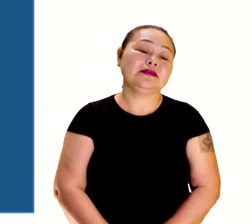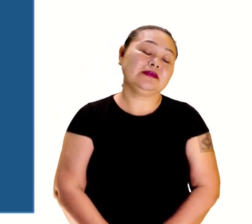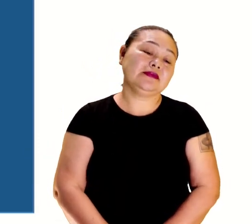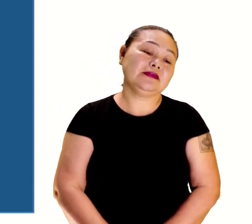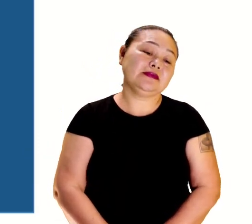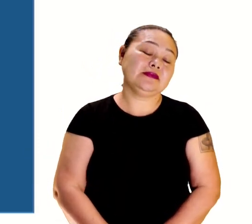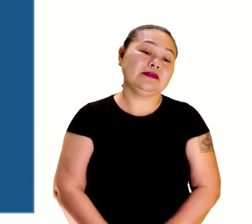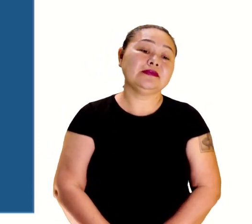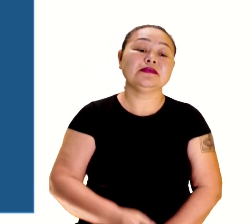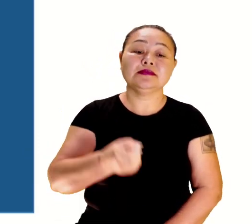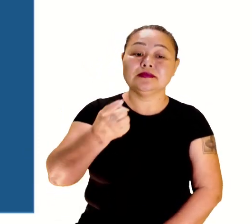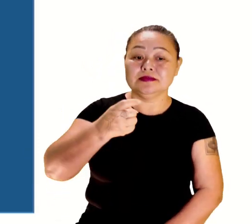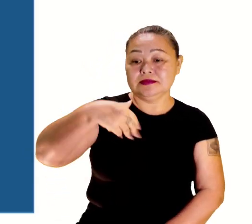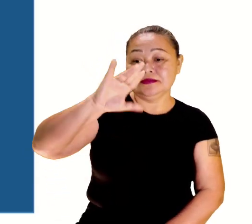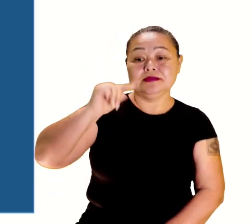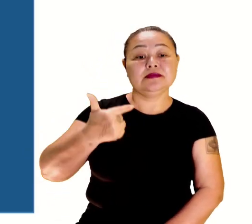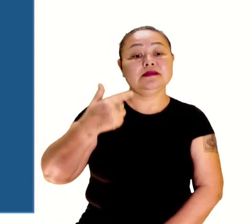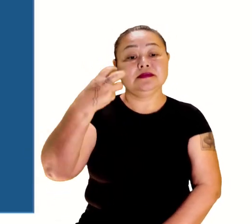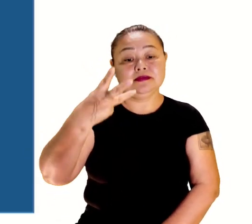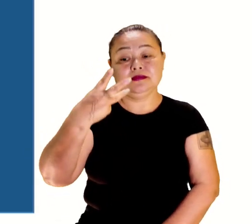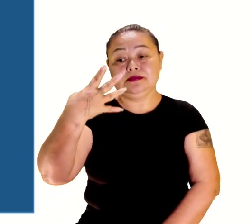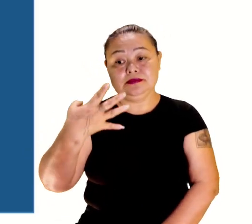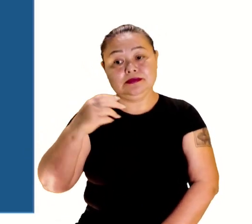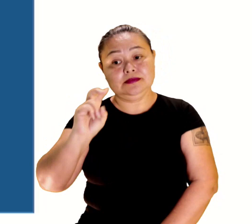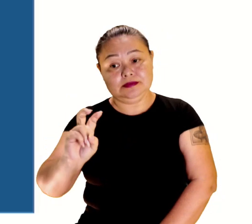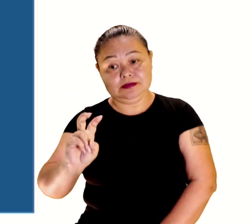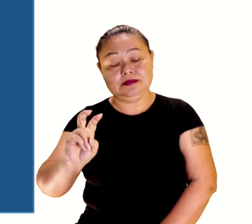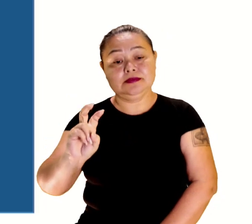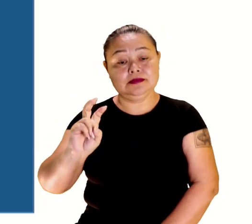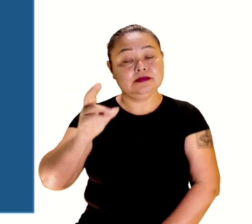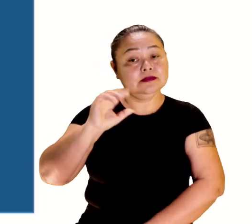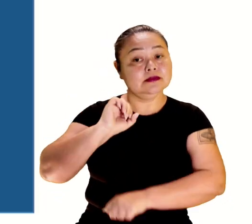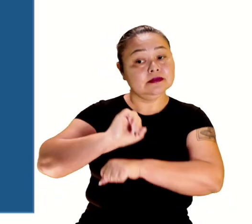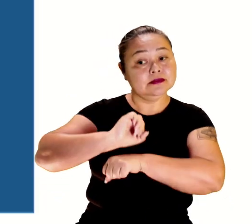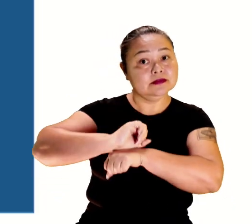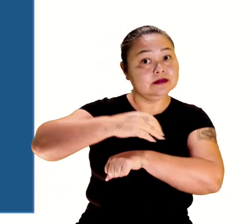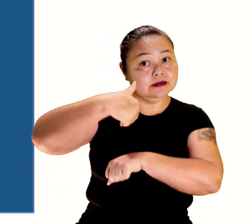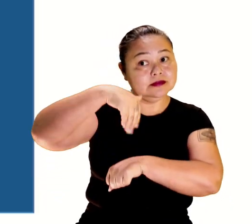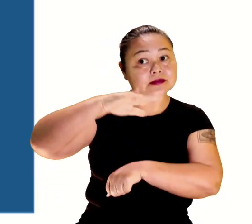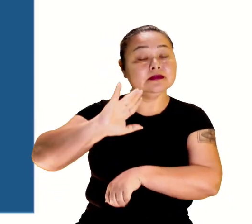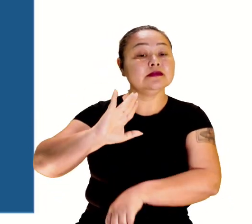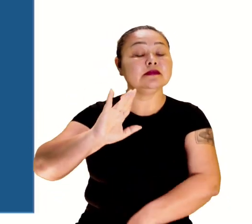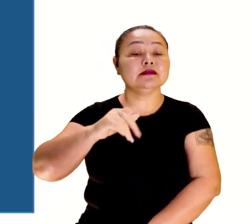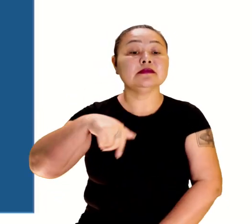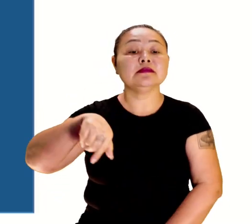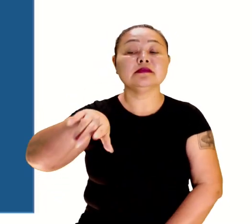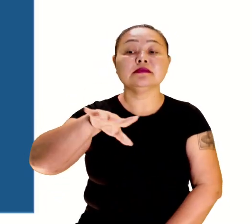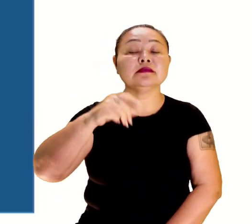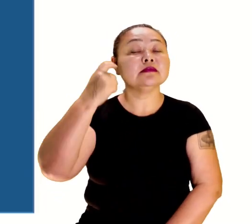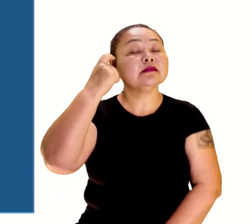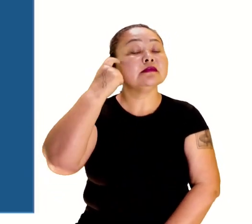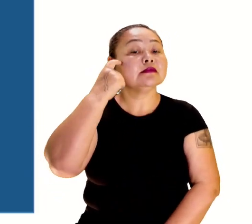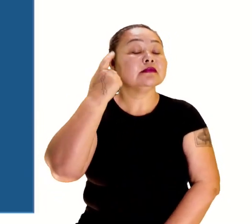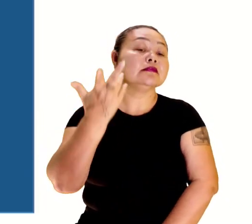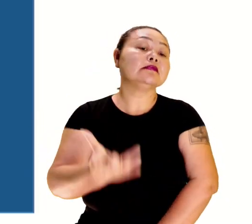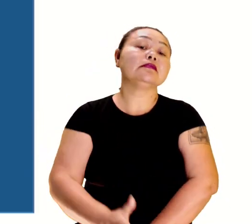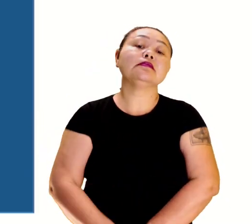Se aqui é x maior que 2, maior que 3, maior que 4, maior que 5, vamos deixar um tempinho maior para eles. Vamos lá, pensa.